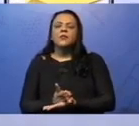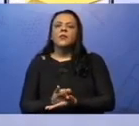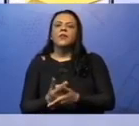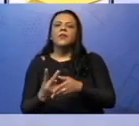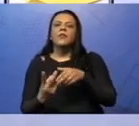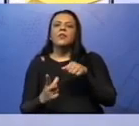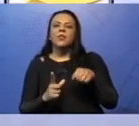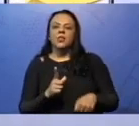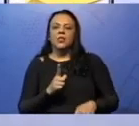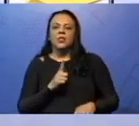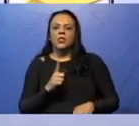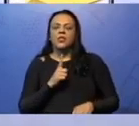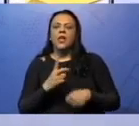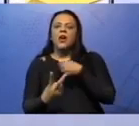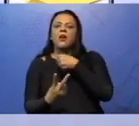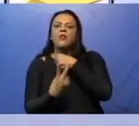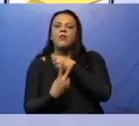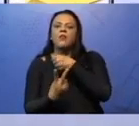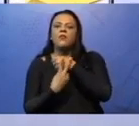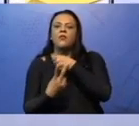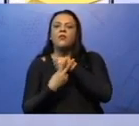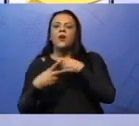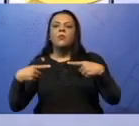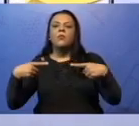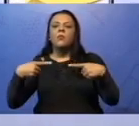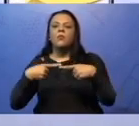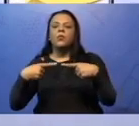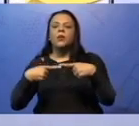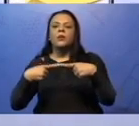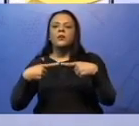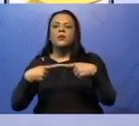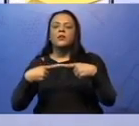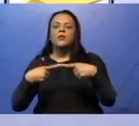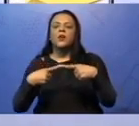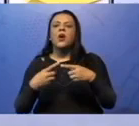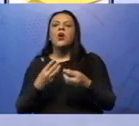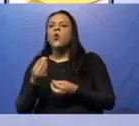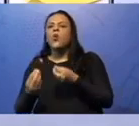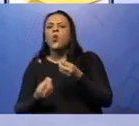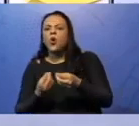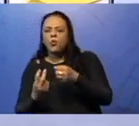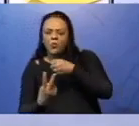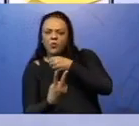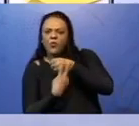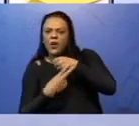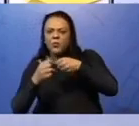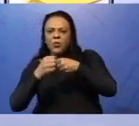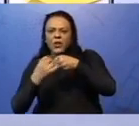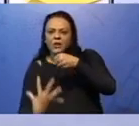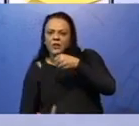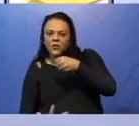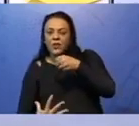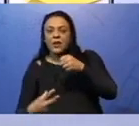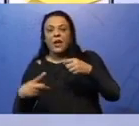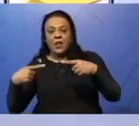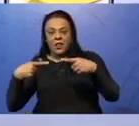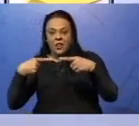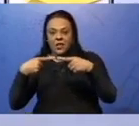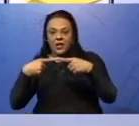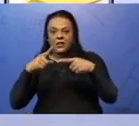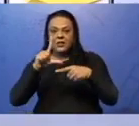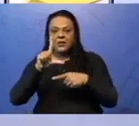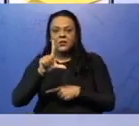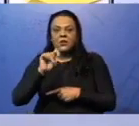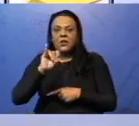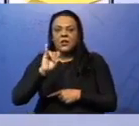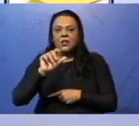Verbo de ligação. Quando eu perguntar, como que eu classifico esse verbo? Verbo de ligação, certo? O núcleo dele,